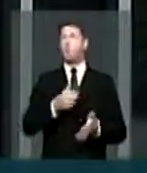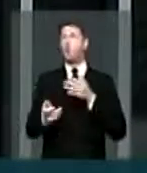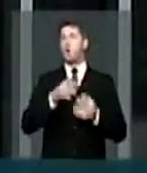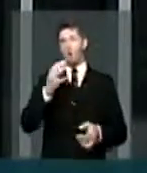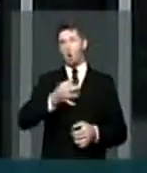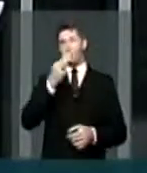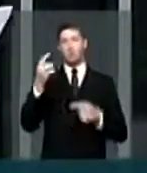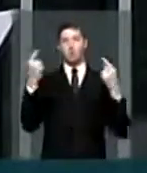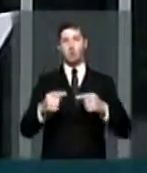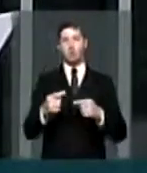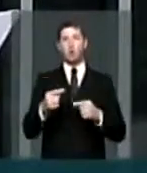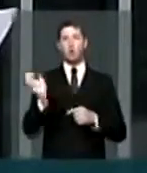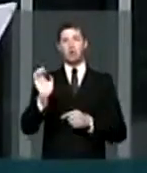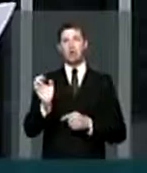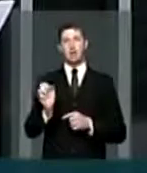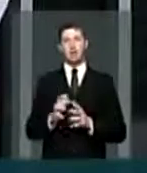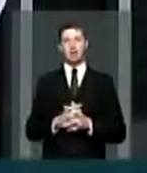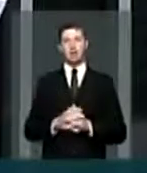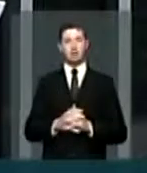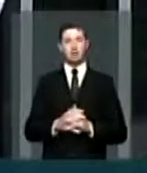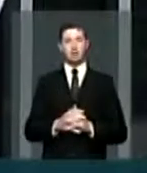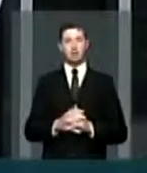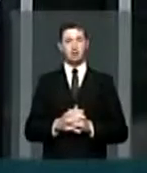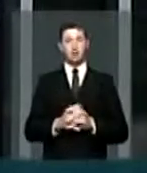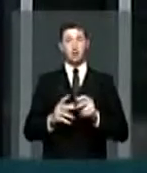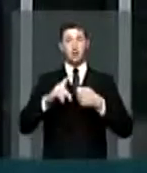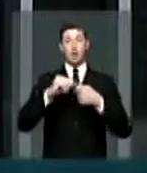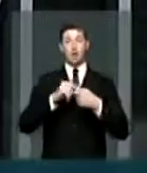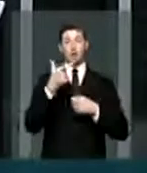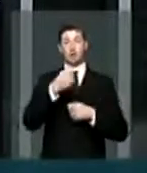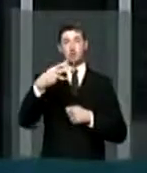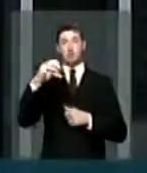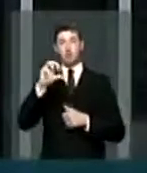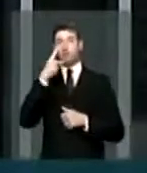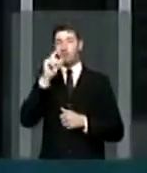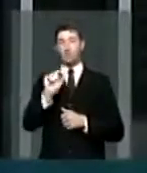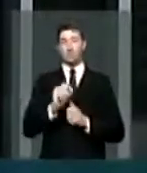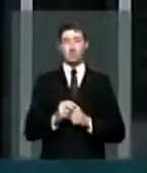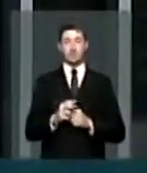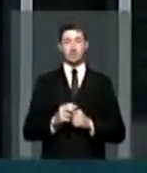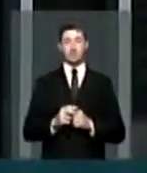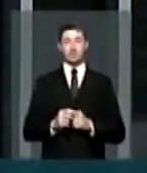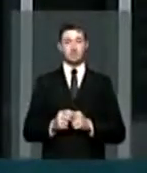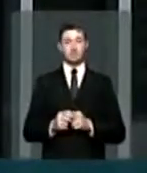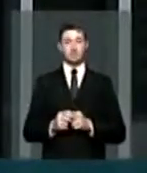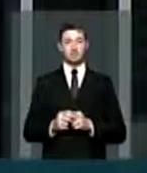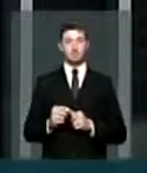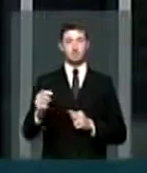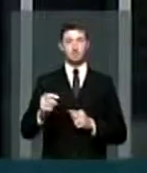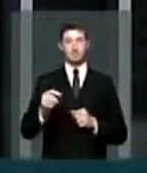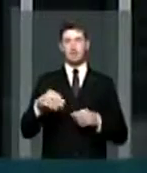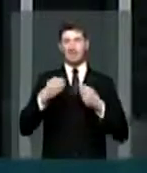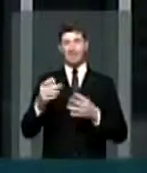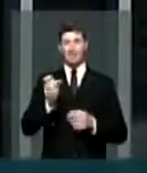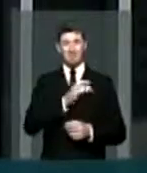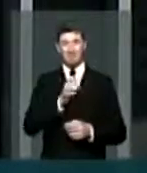opinião contra os homossexuais. A proposta em seu artigo 239 estabelece: causar terror na população